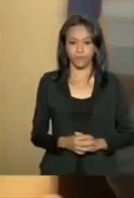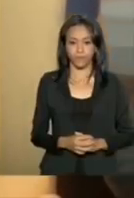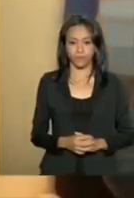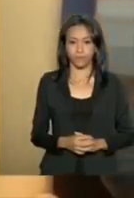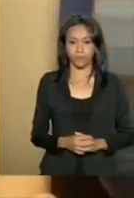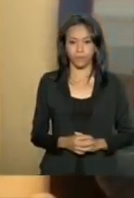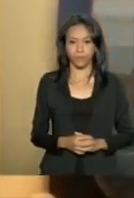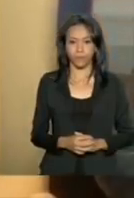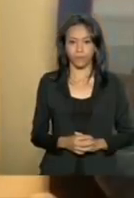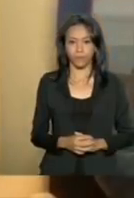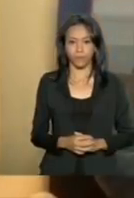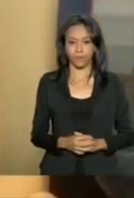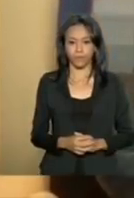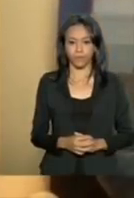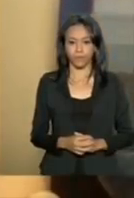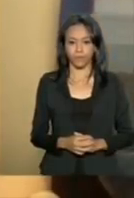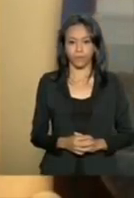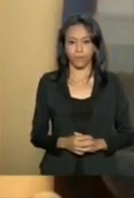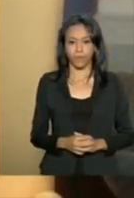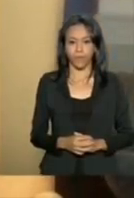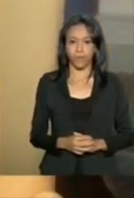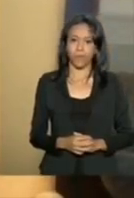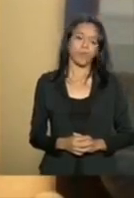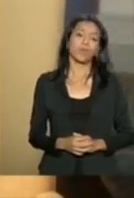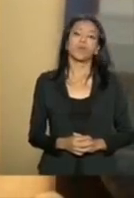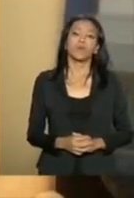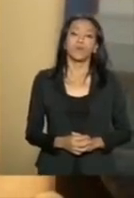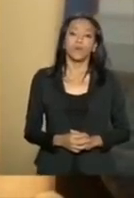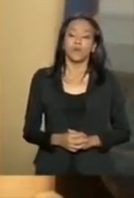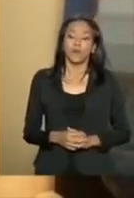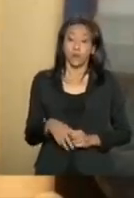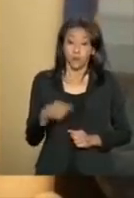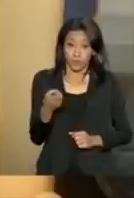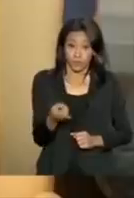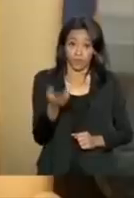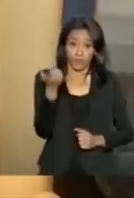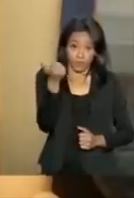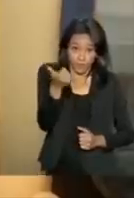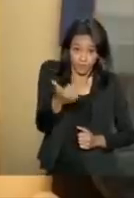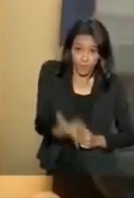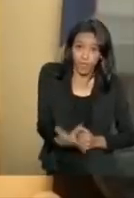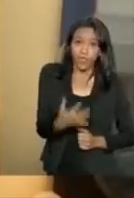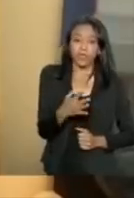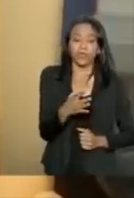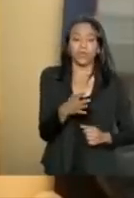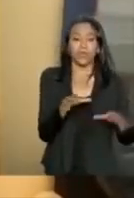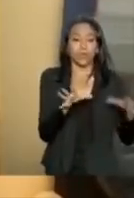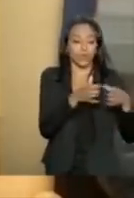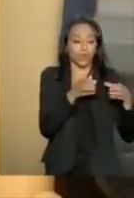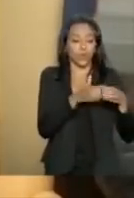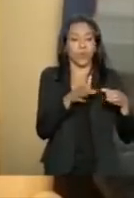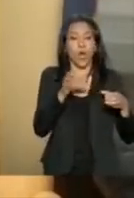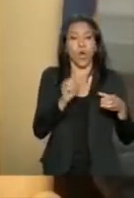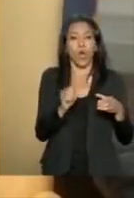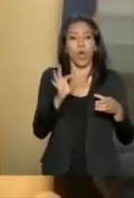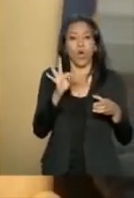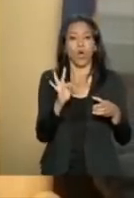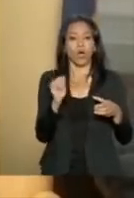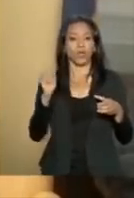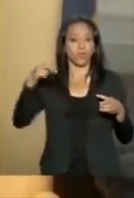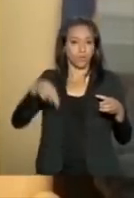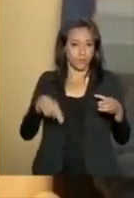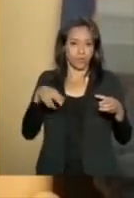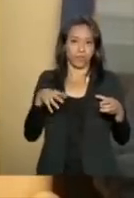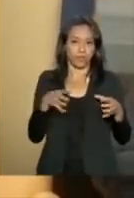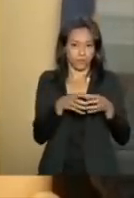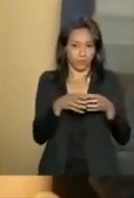o Brasil ia receber privilégios, ele ia dar privilégios na OTAN para o Brasil. E, na